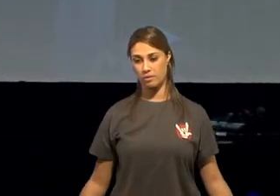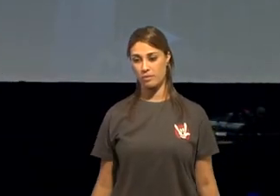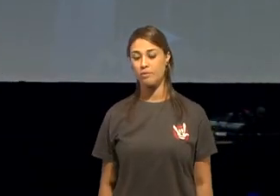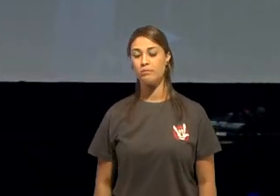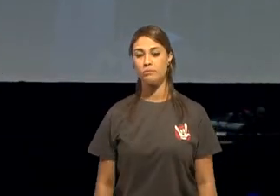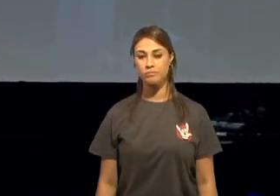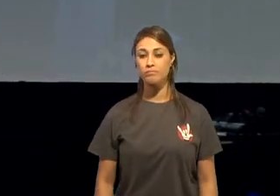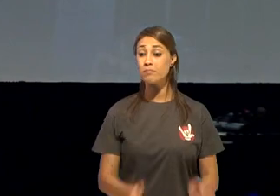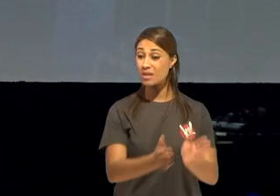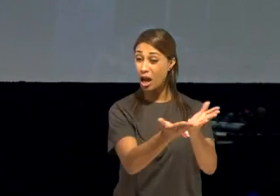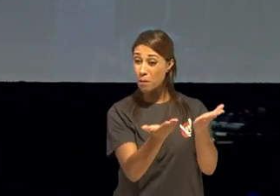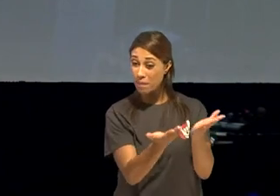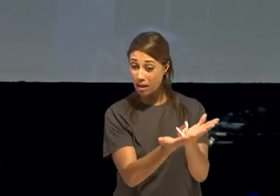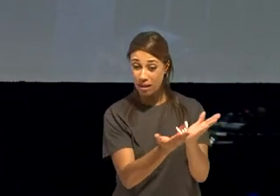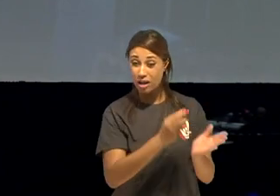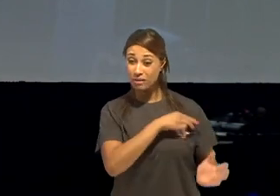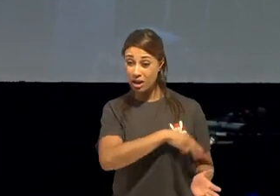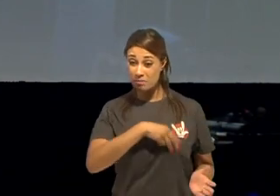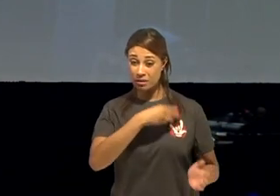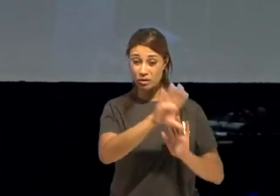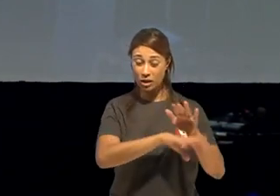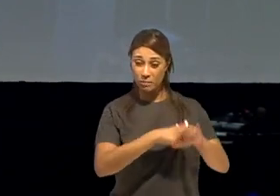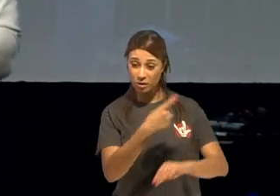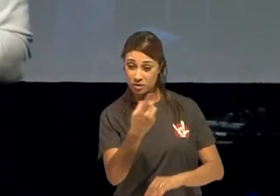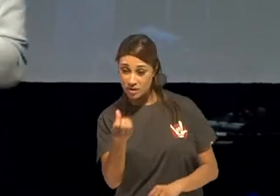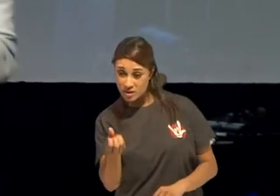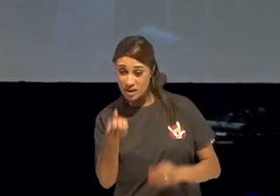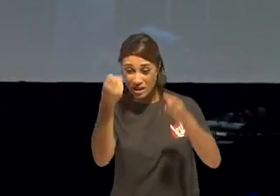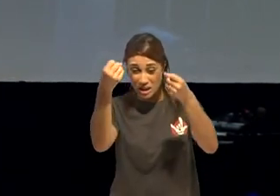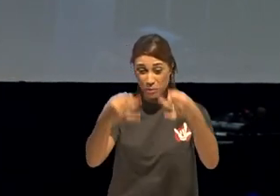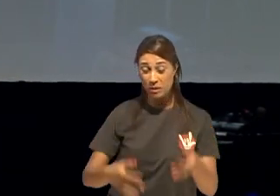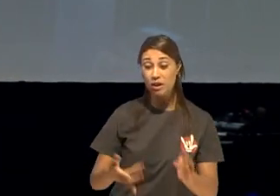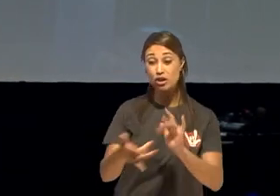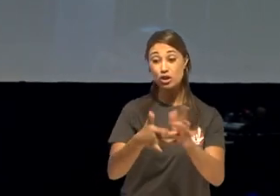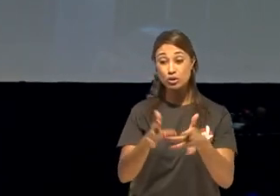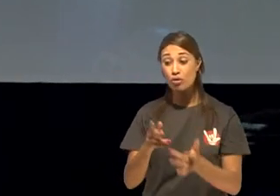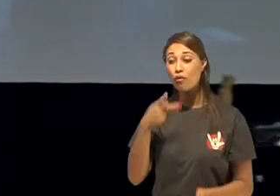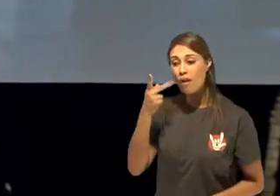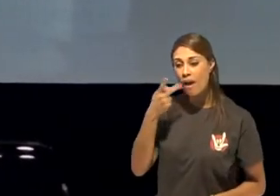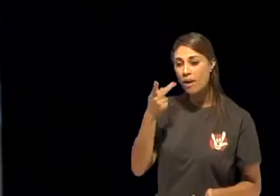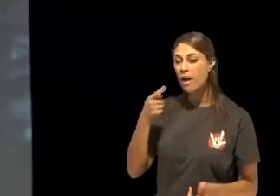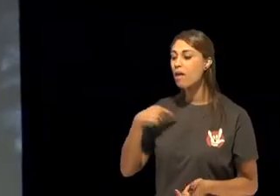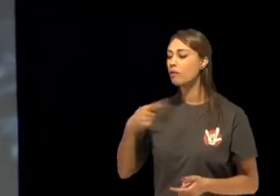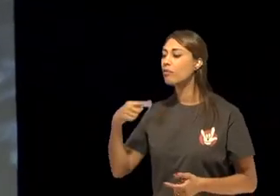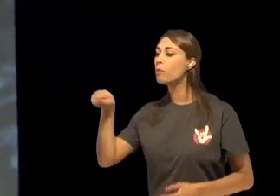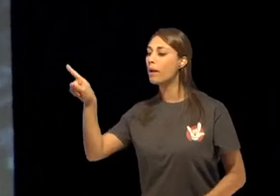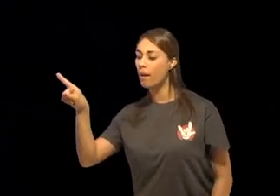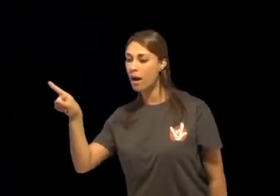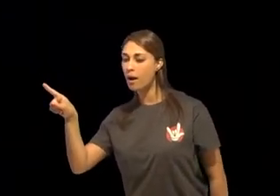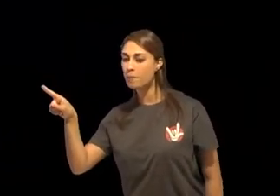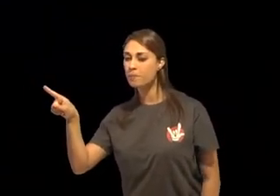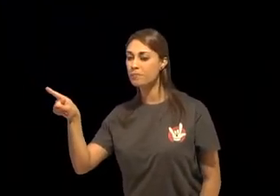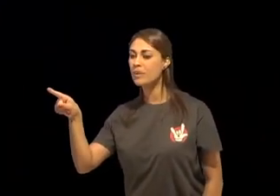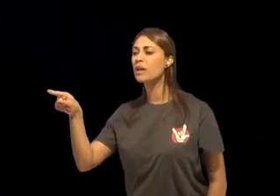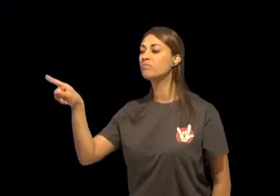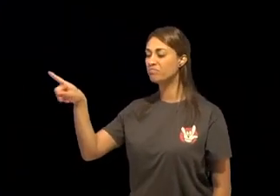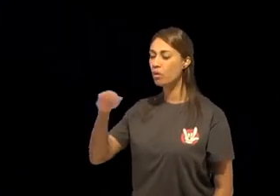A palavra de Deus fala em Mateus 16, que quando Jesus começa a falar assim, eu estou indo para lá e eu sei que eu vou